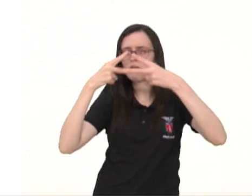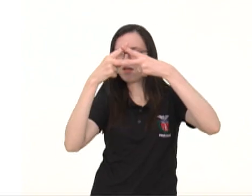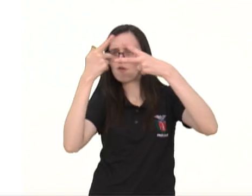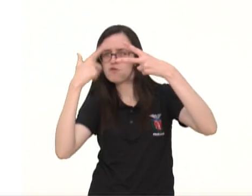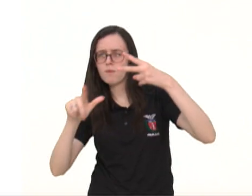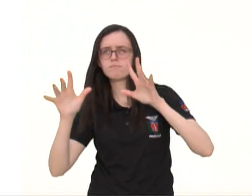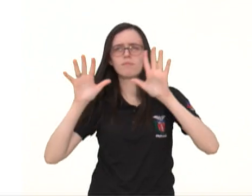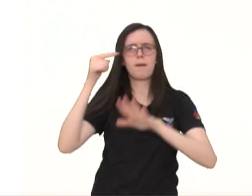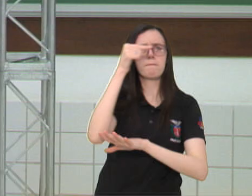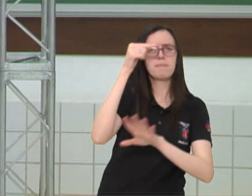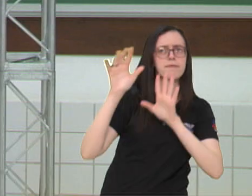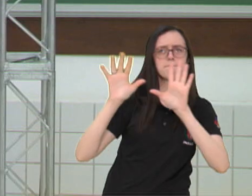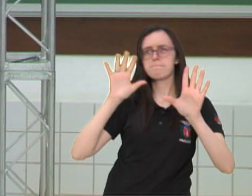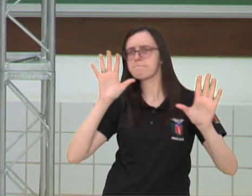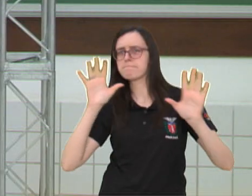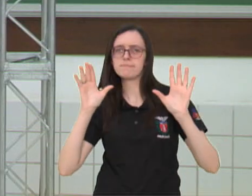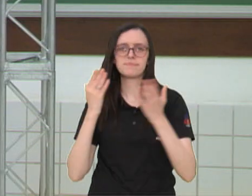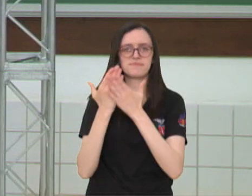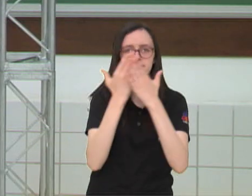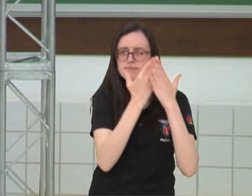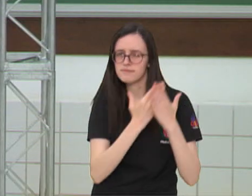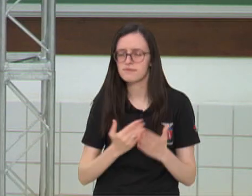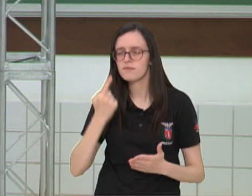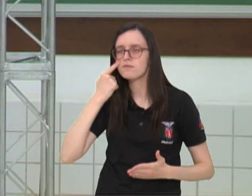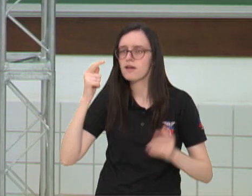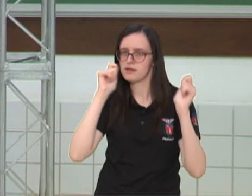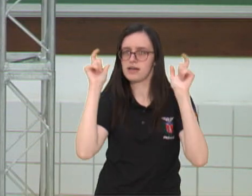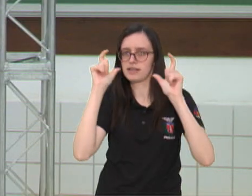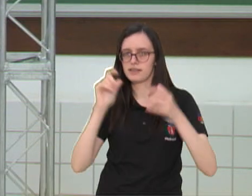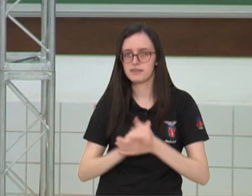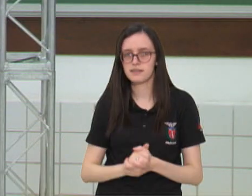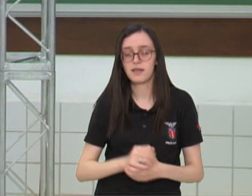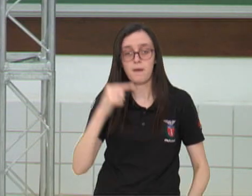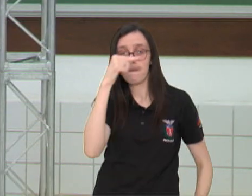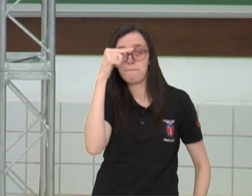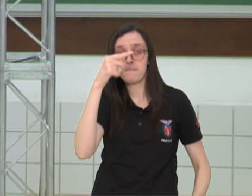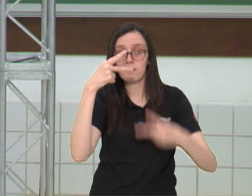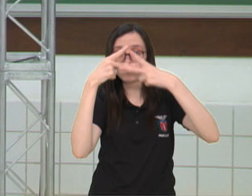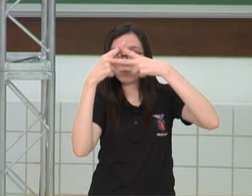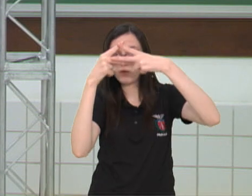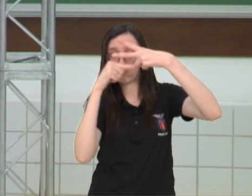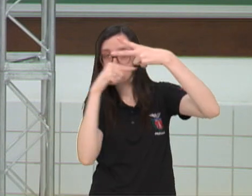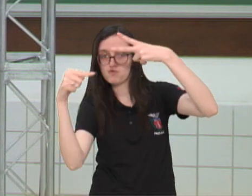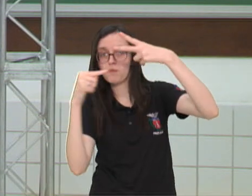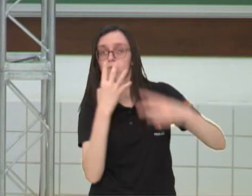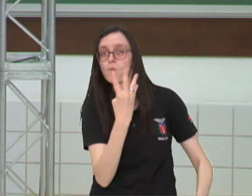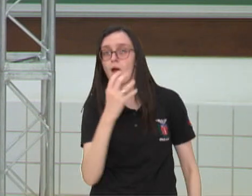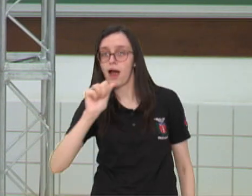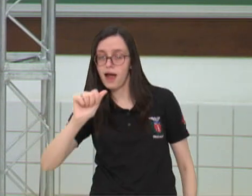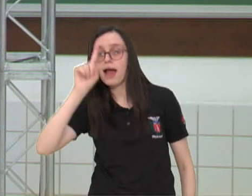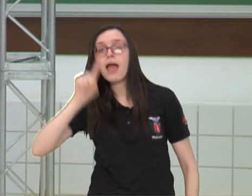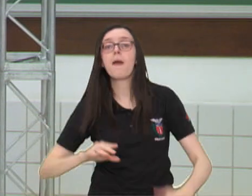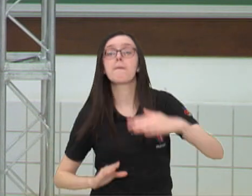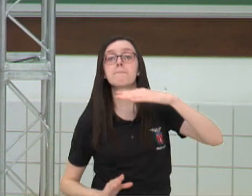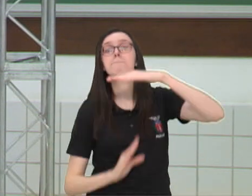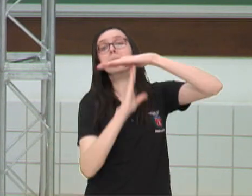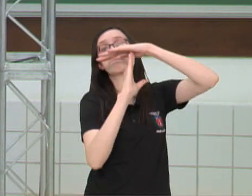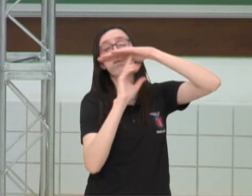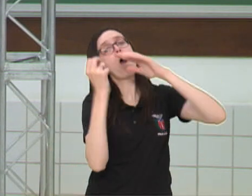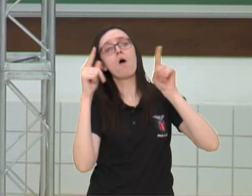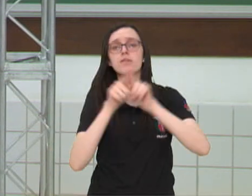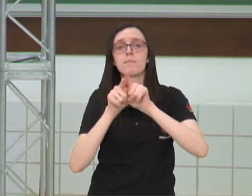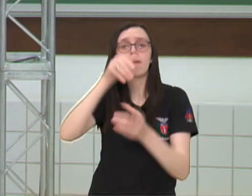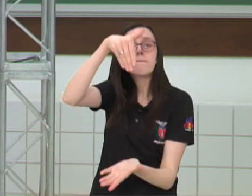né? Discriminante delta menos delta sobre 4a é o nosso valor de ponto máximo ou